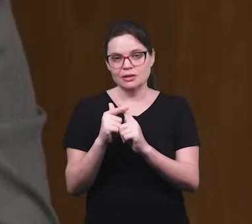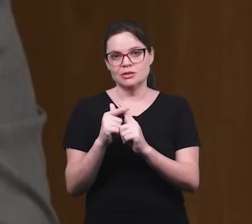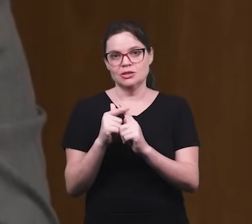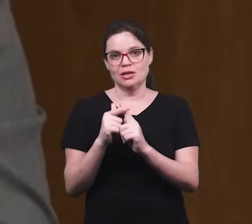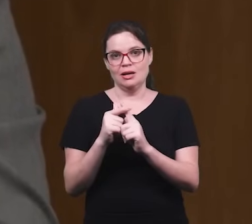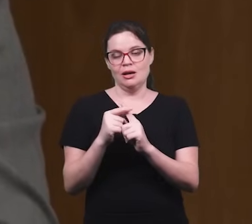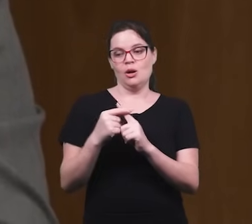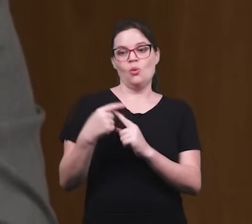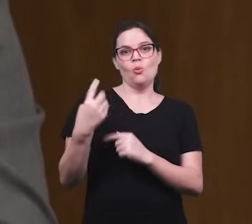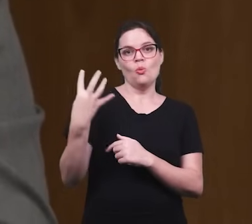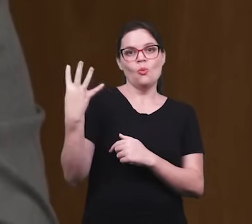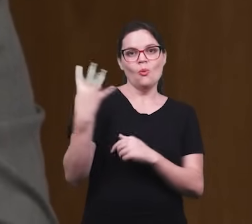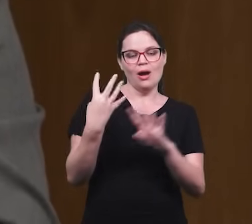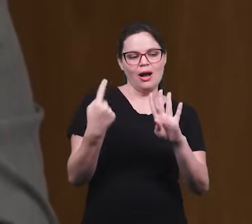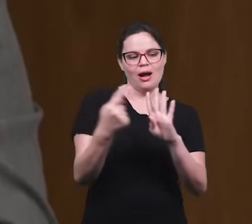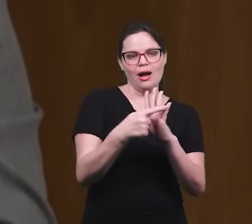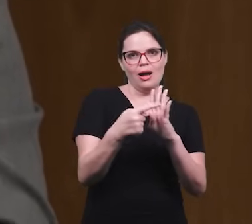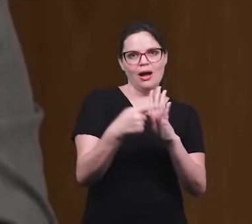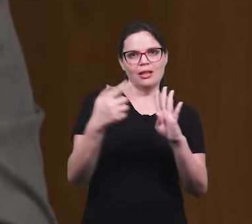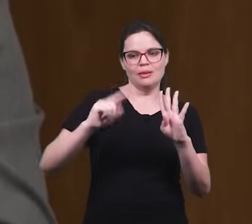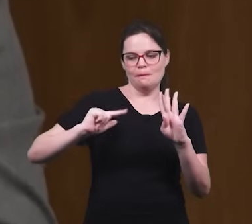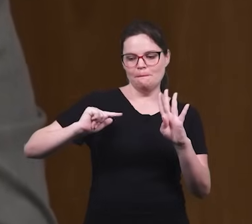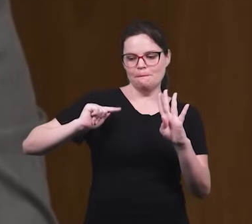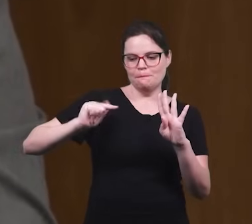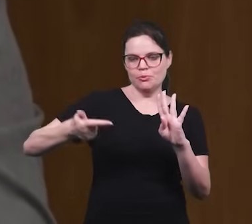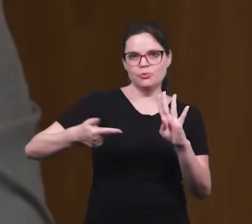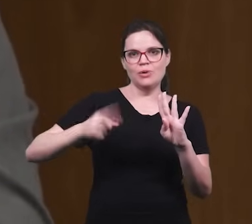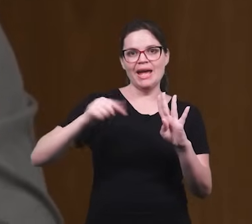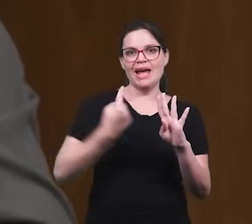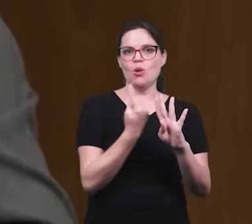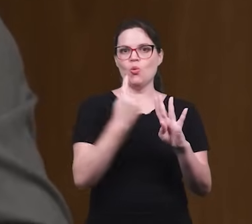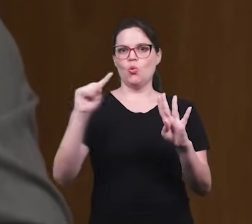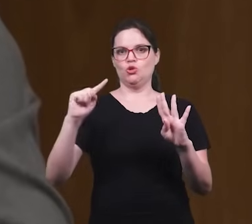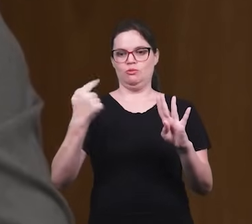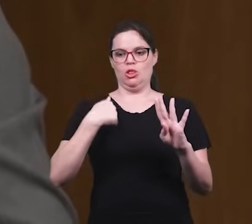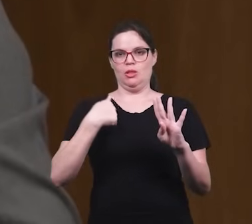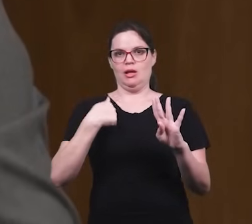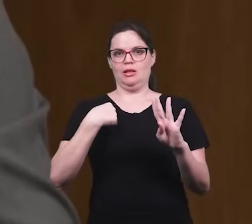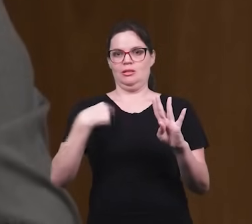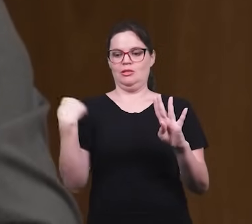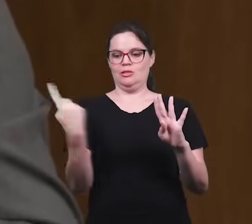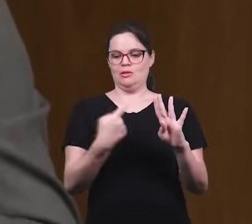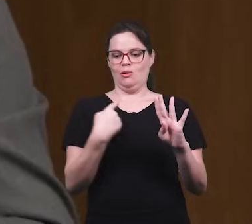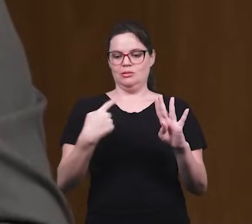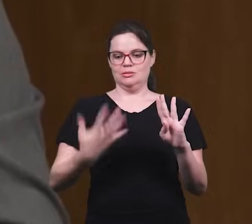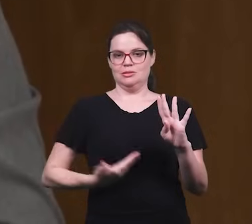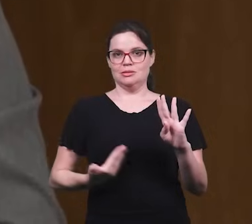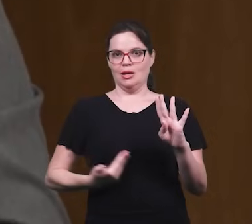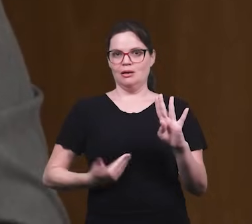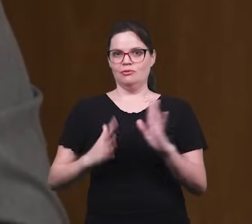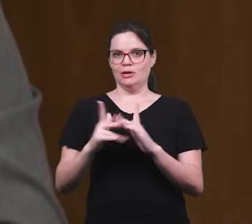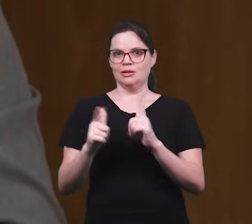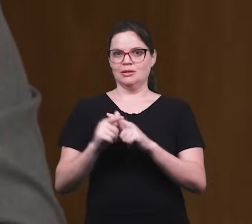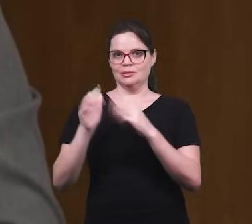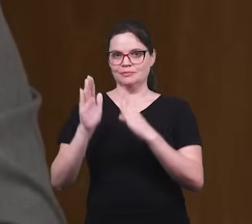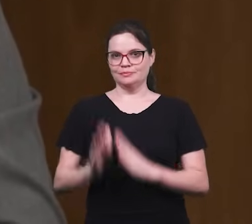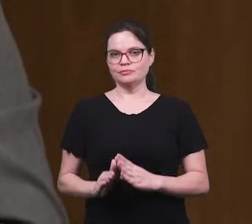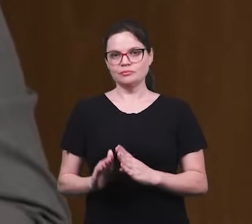que o pastor Alexandre citou, é a última trombeta para a igreja, né? E assim,